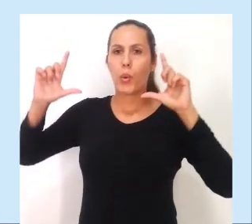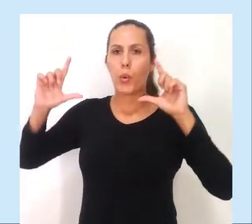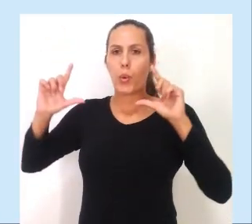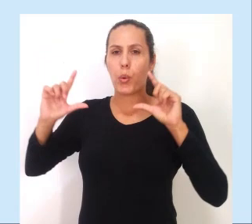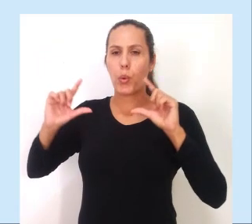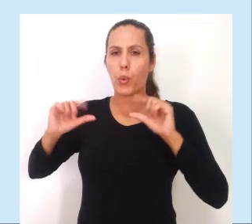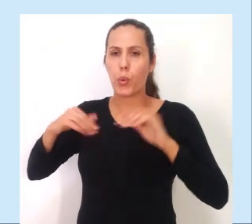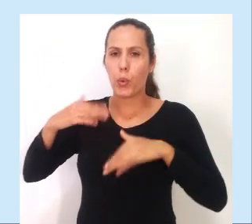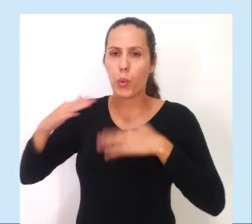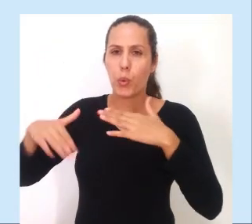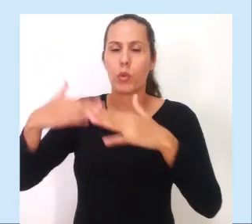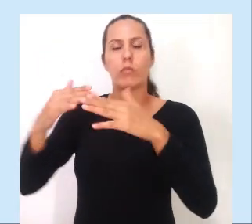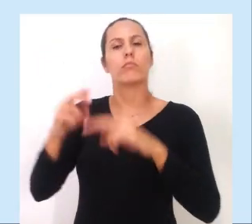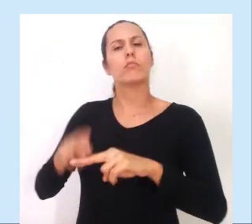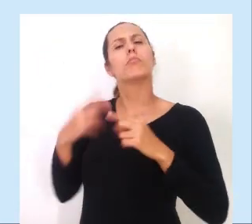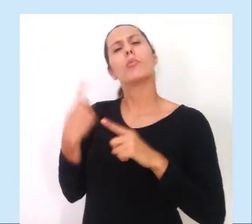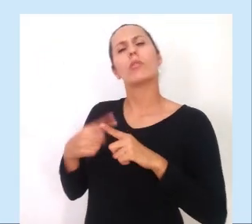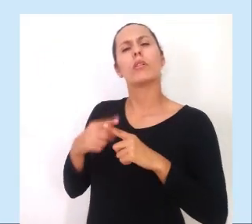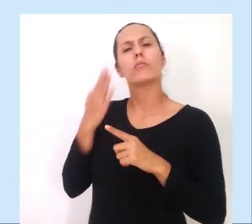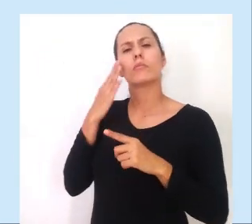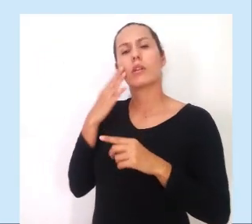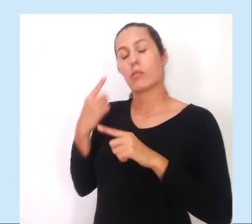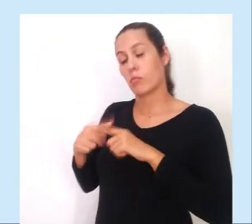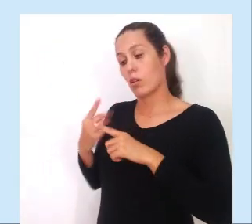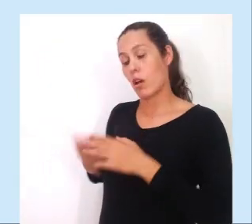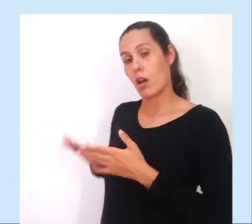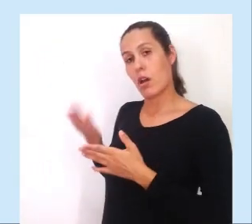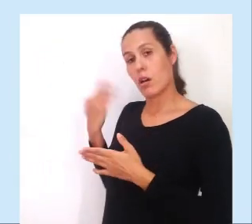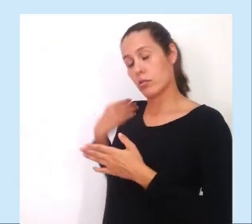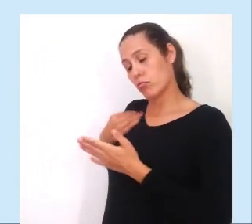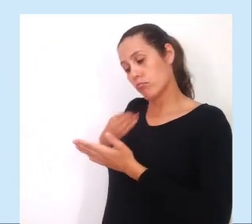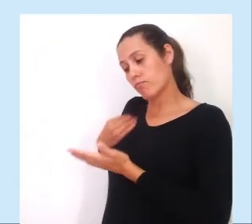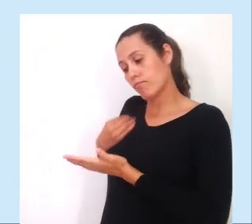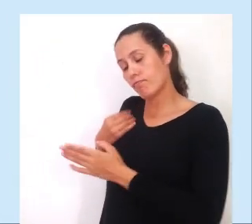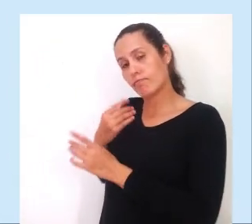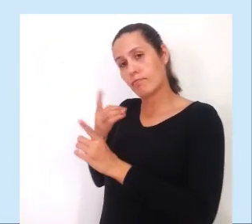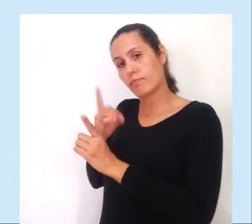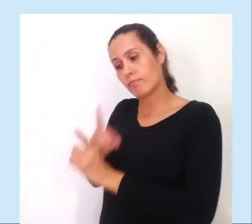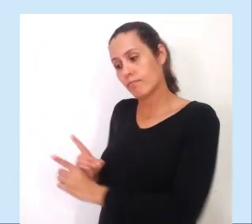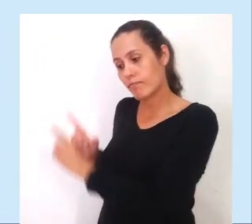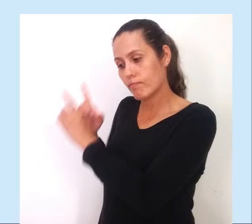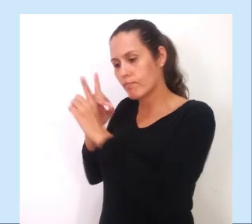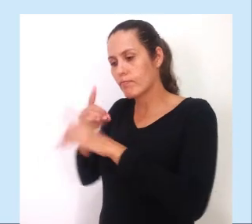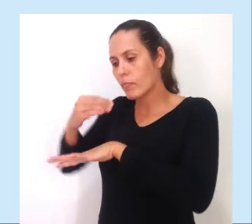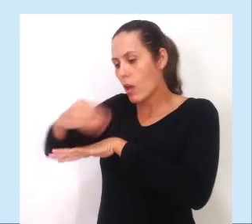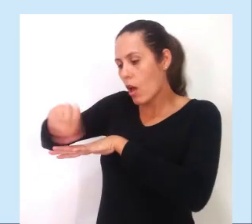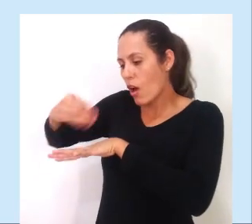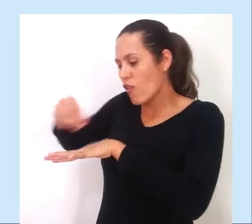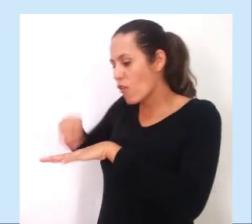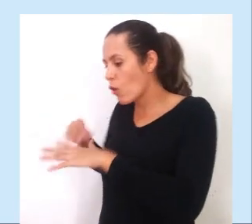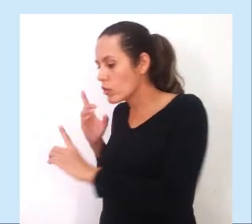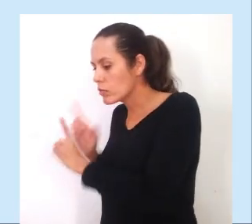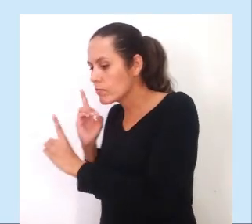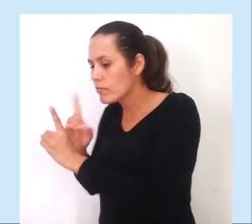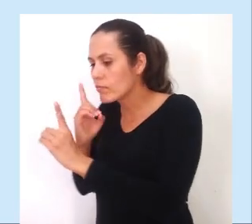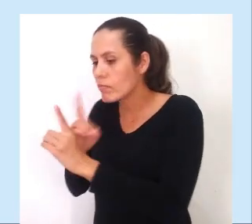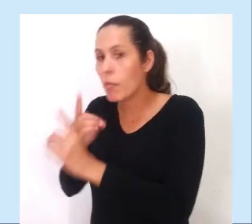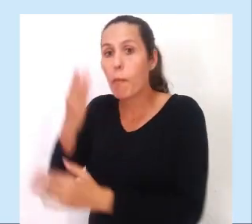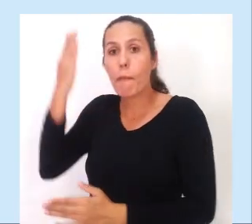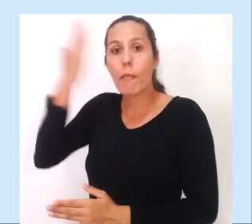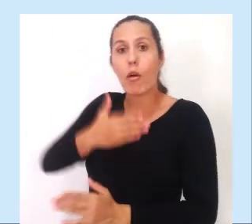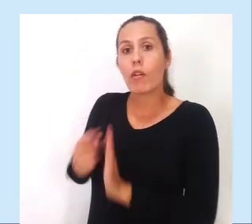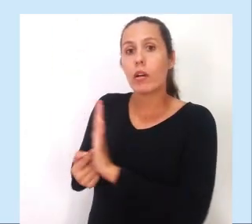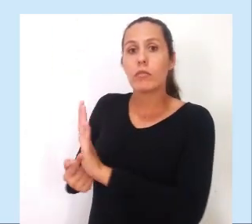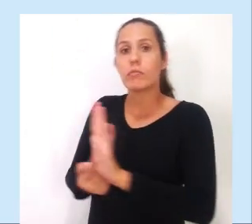tinha na Terra. E ele vai também permitir datar as rochas e determinar os ambientes